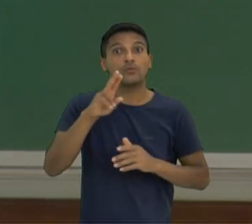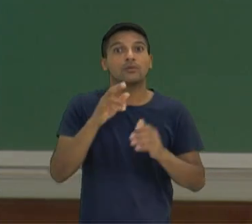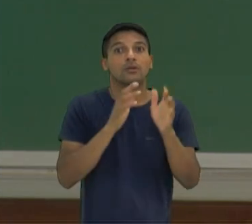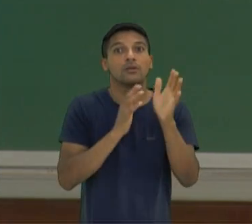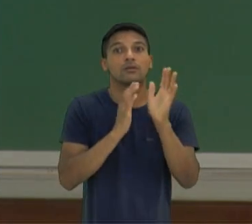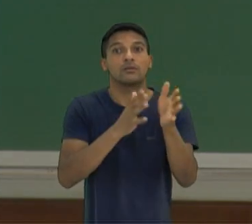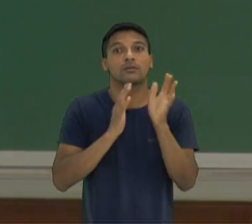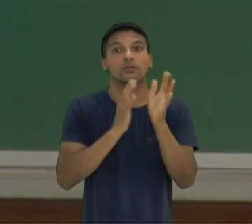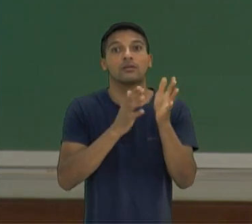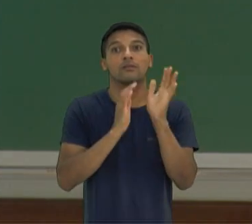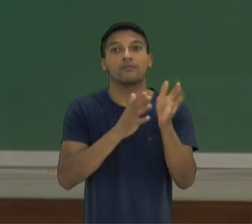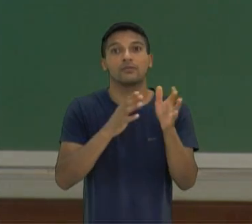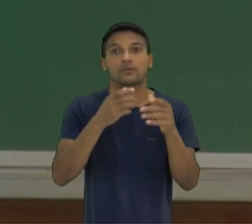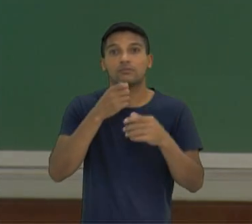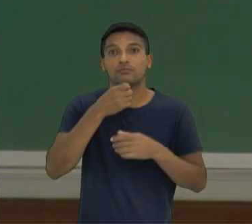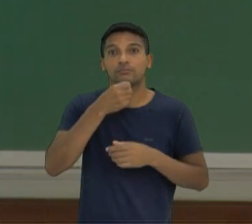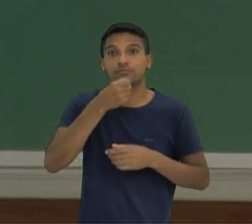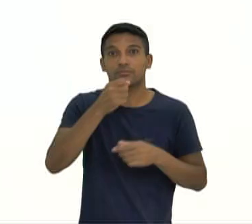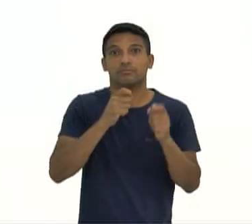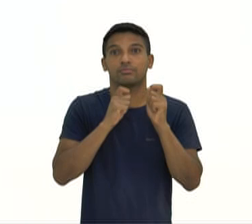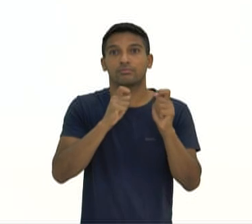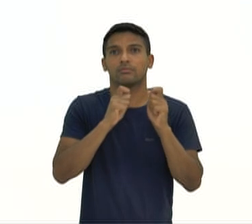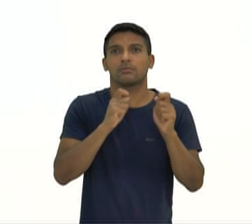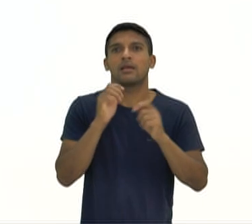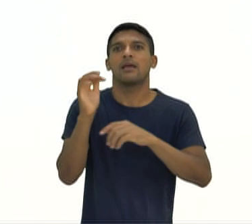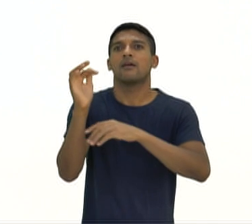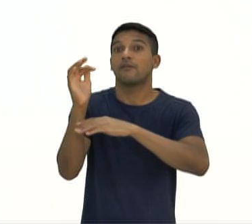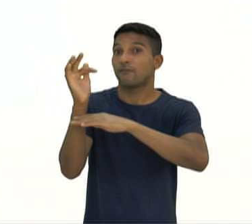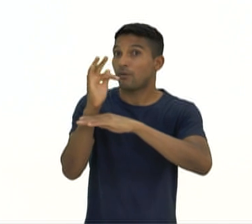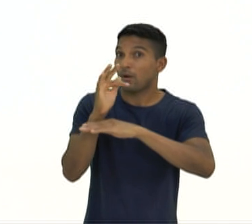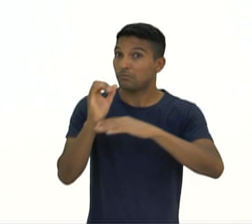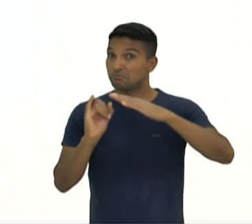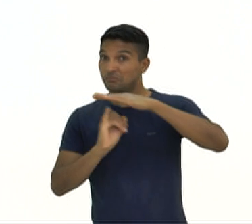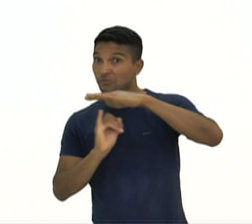é formal ou informal? Pode responder.